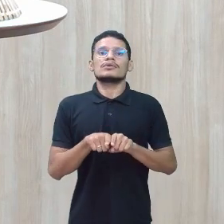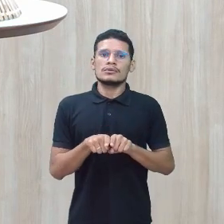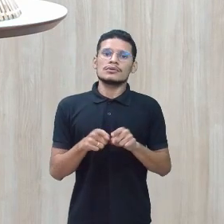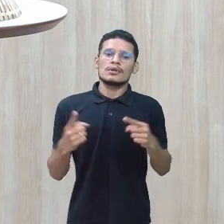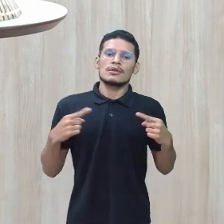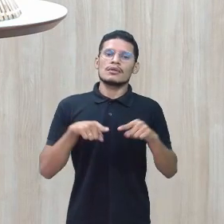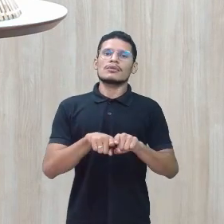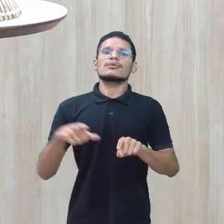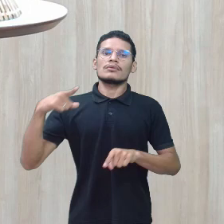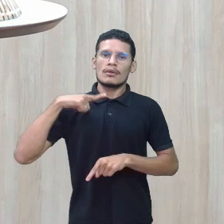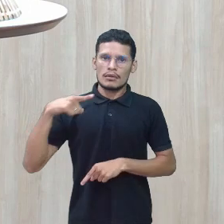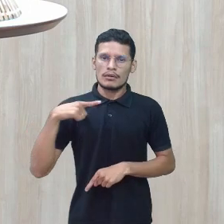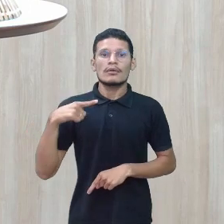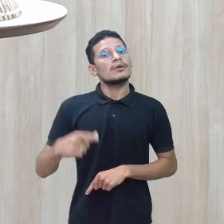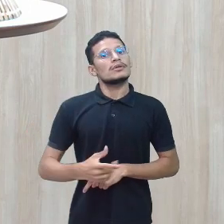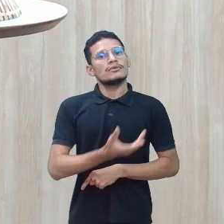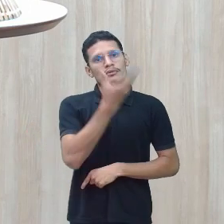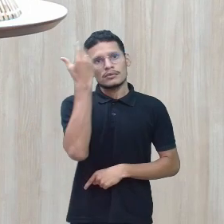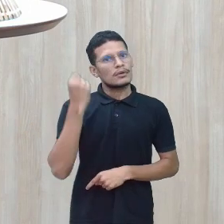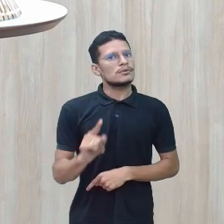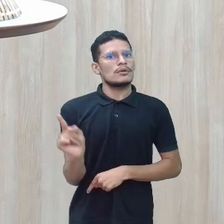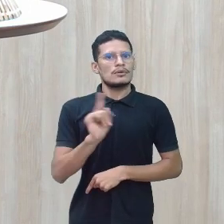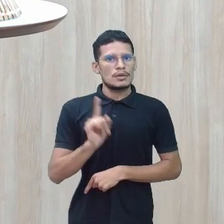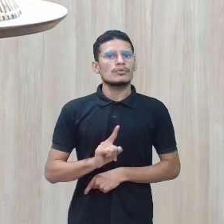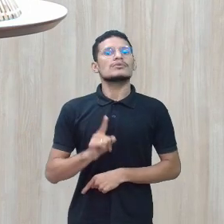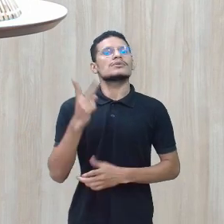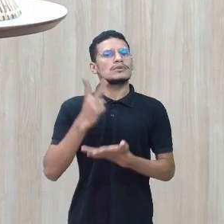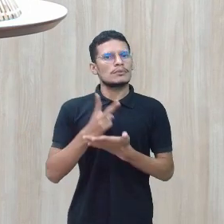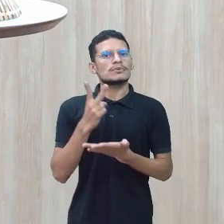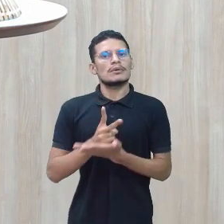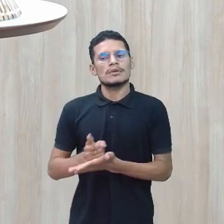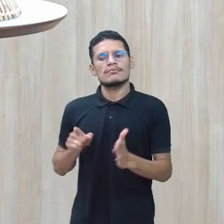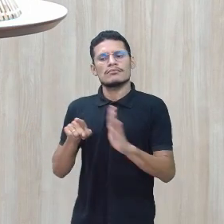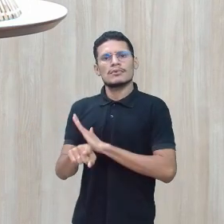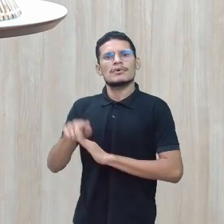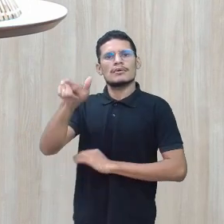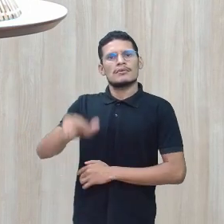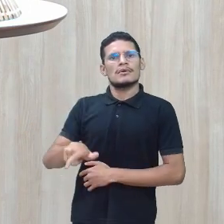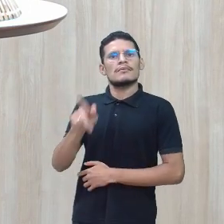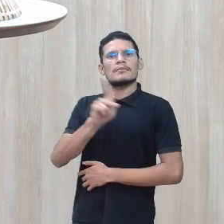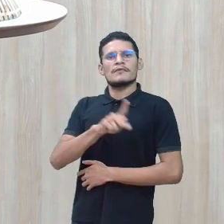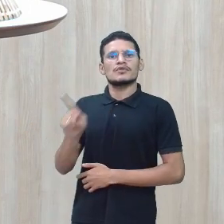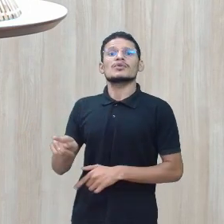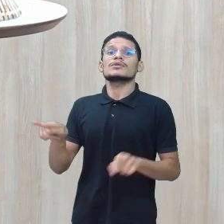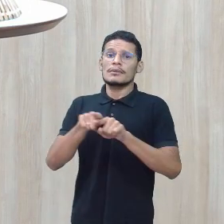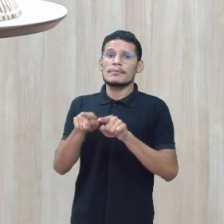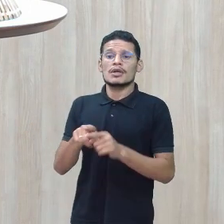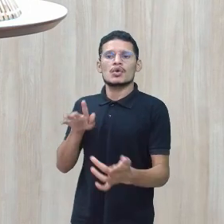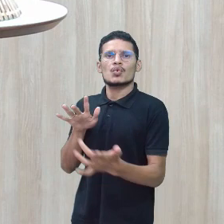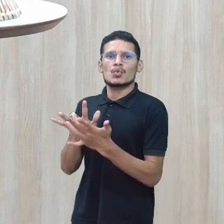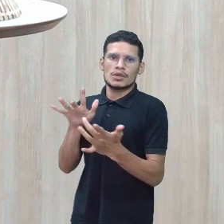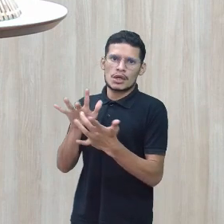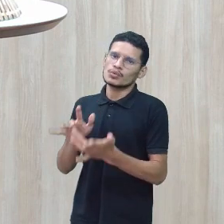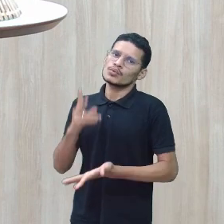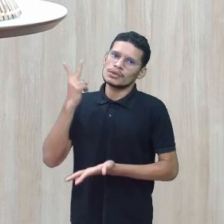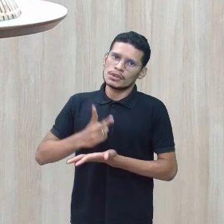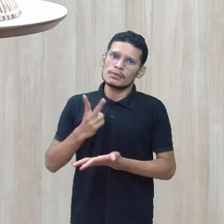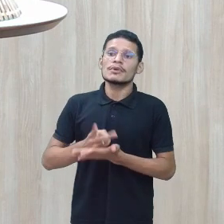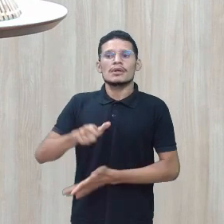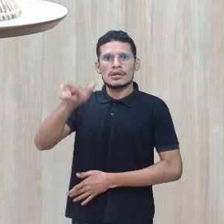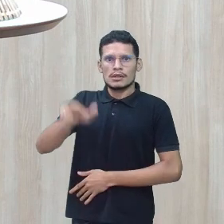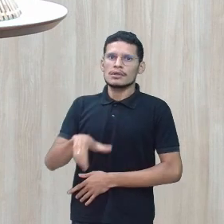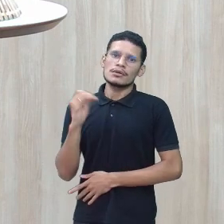essa parceria. Não esqueçam de sempre perguntar ao seu professor e sempre estar em contato com ele. Ele é um